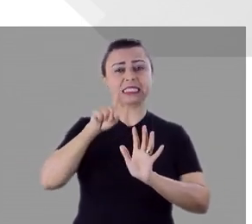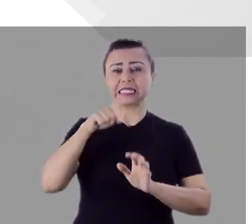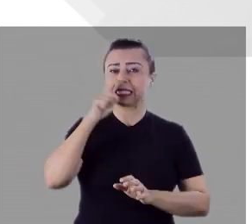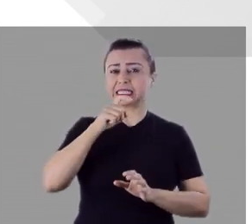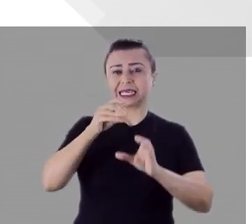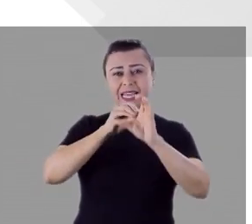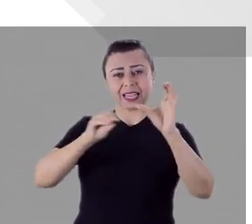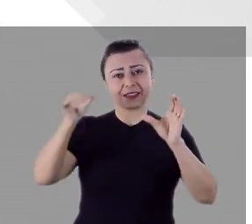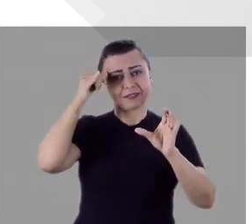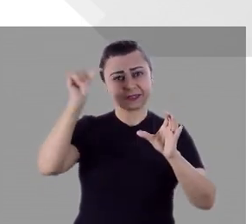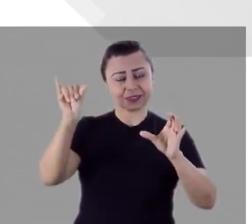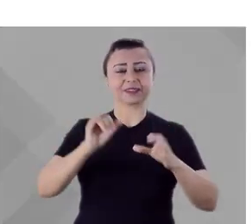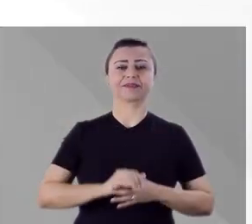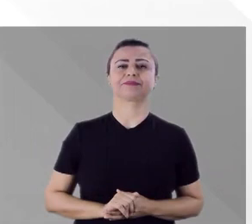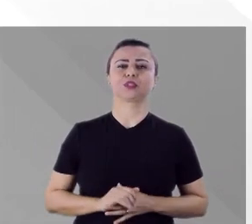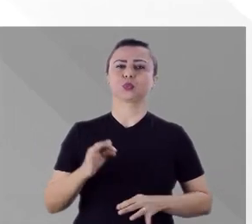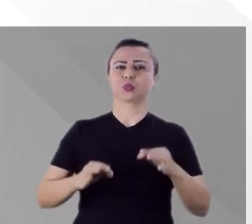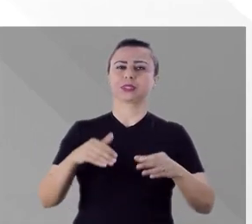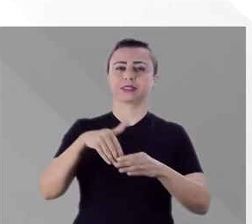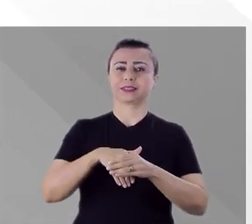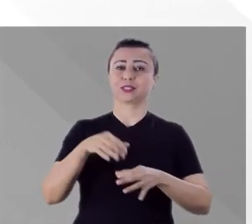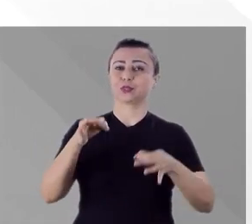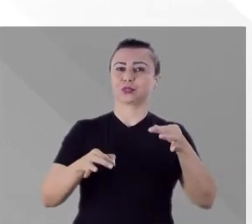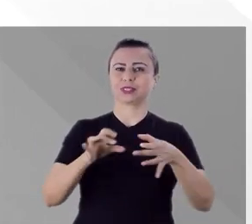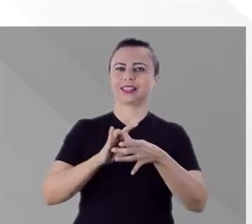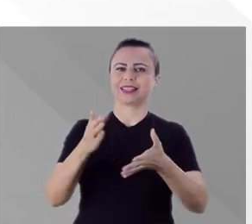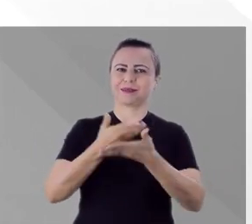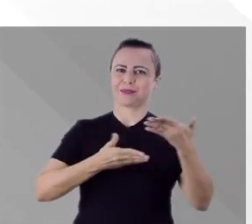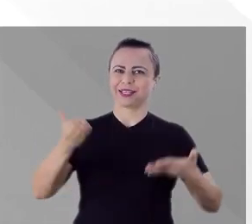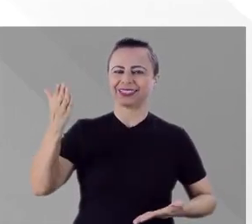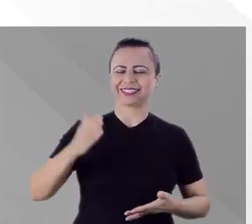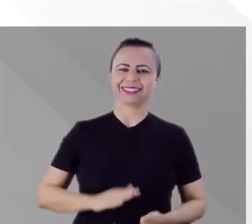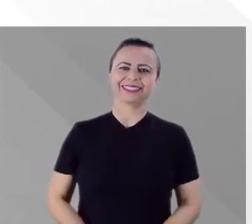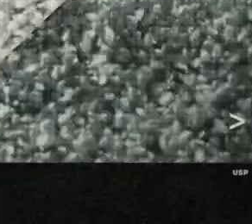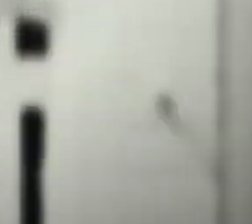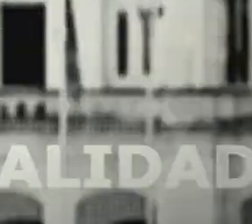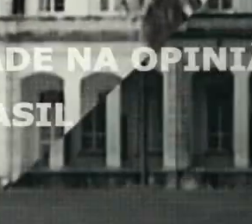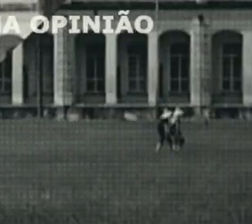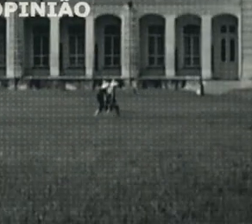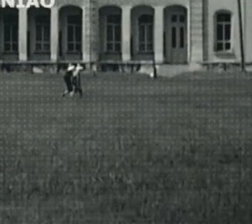for fake news, não transmita. Justiça Eleitoral, a justiça da democracia.